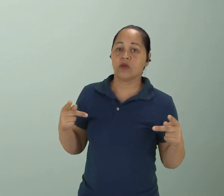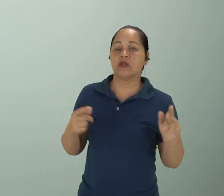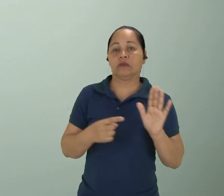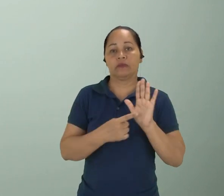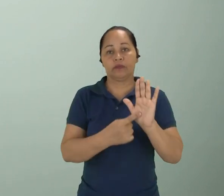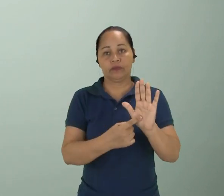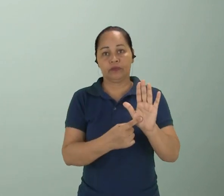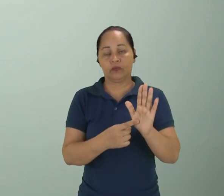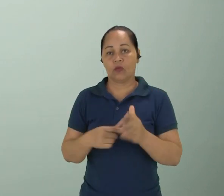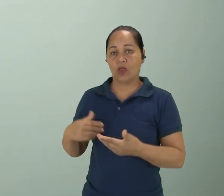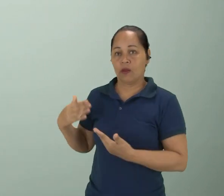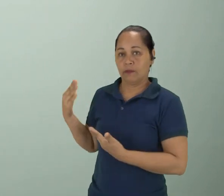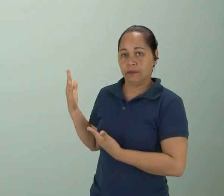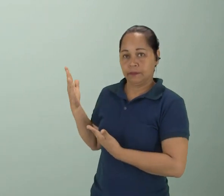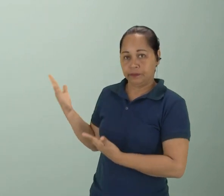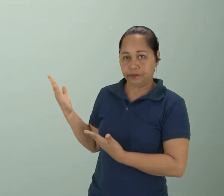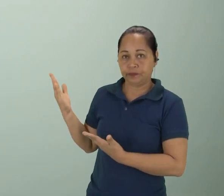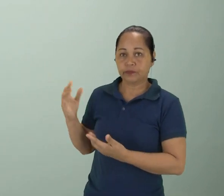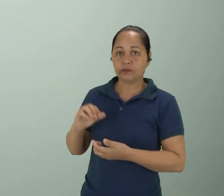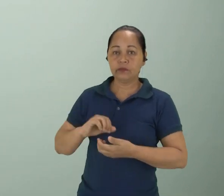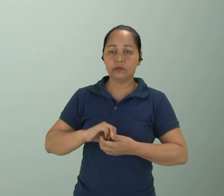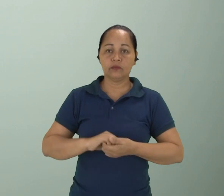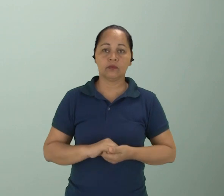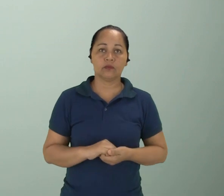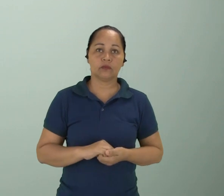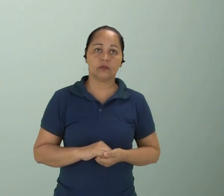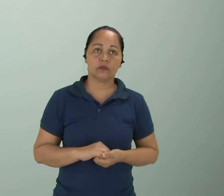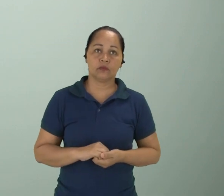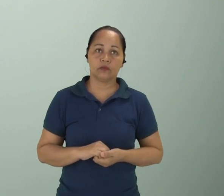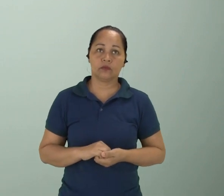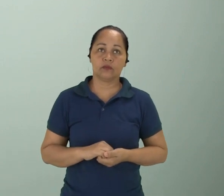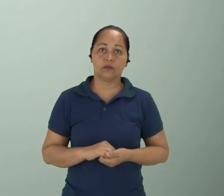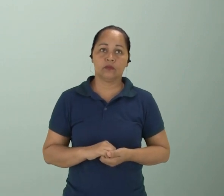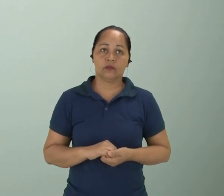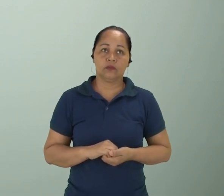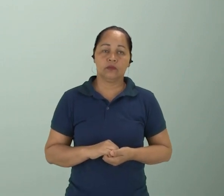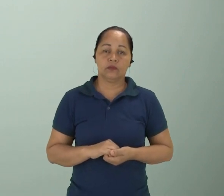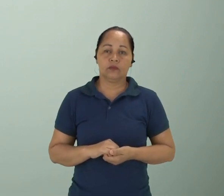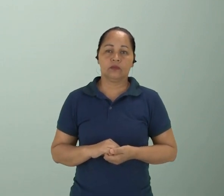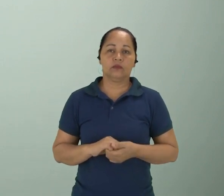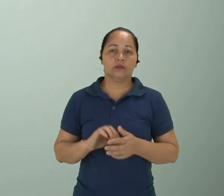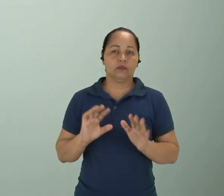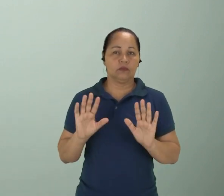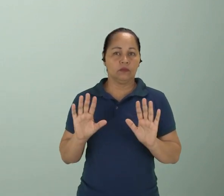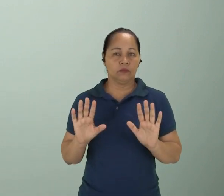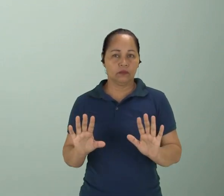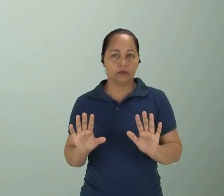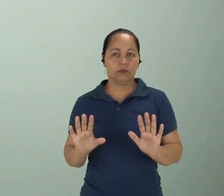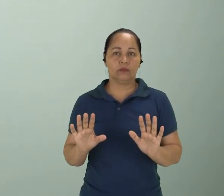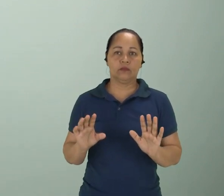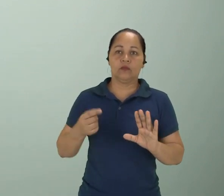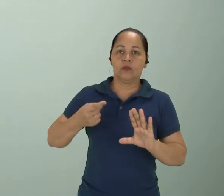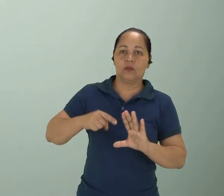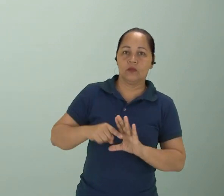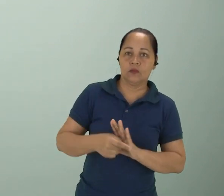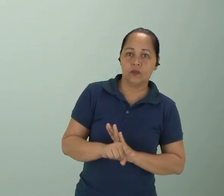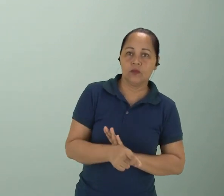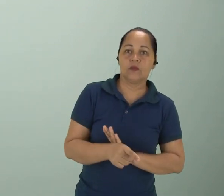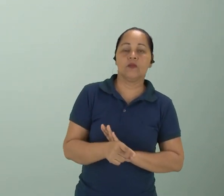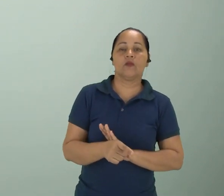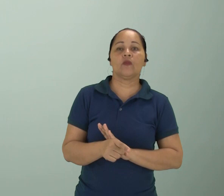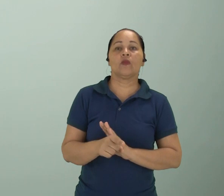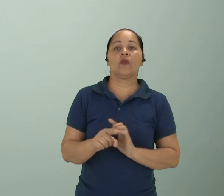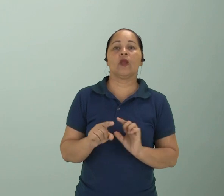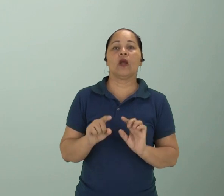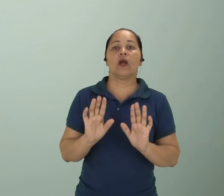é gente é é mais ou menos isso não dá para a gente se aprofundar muito